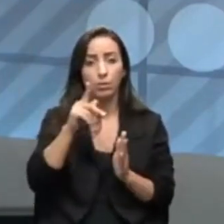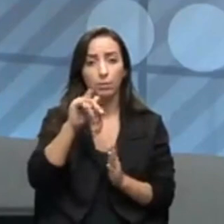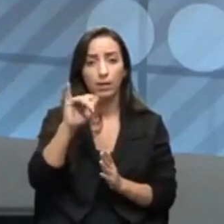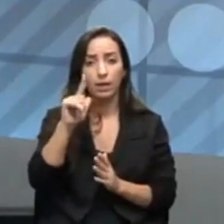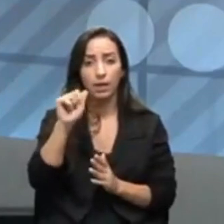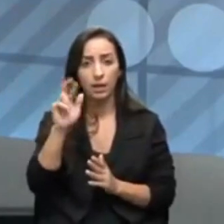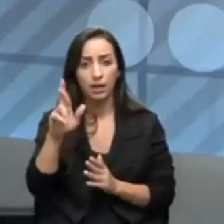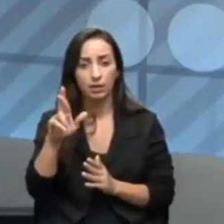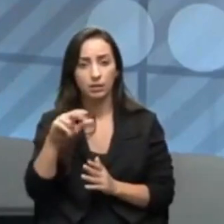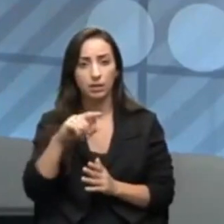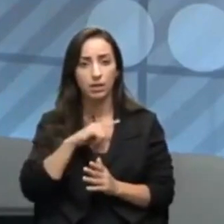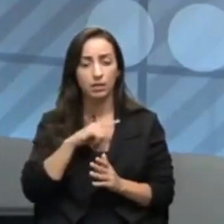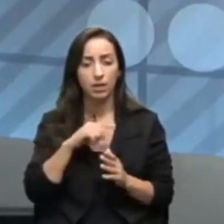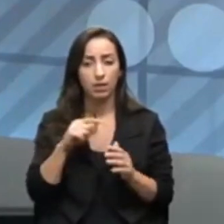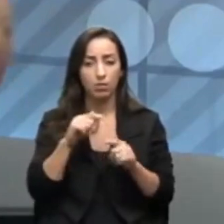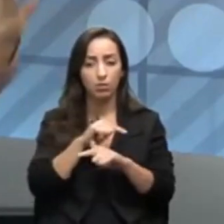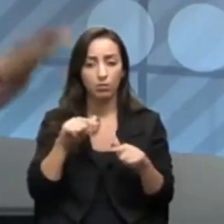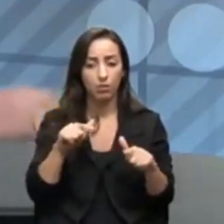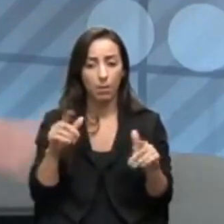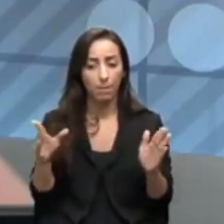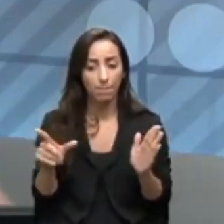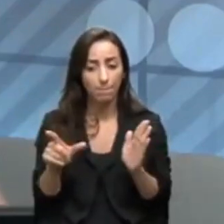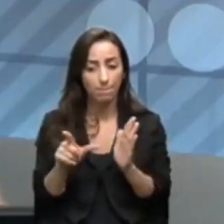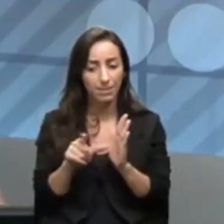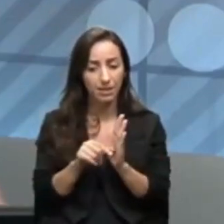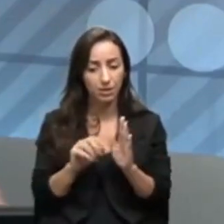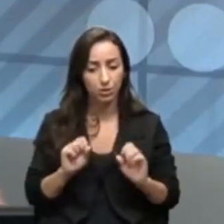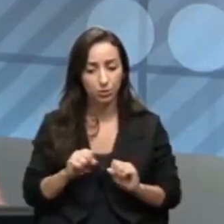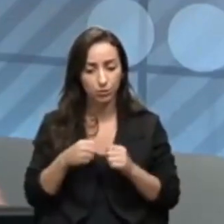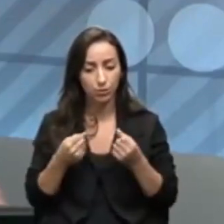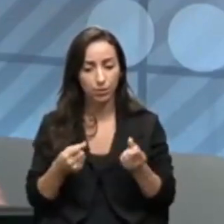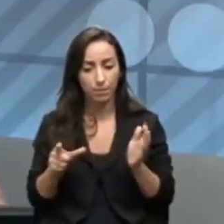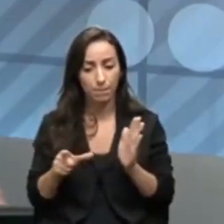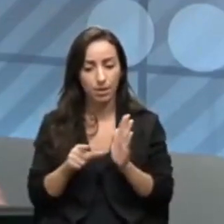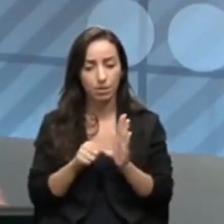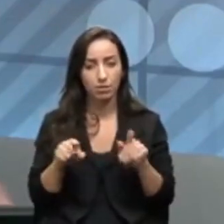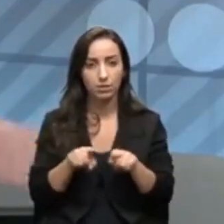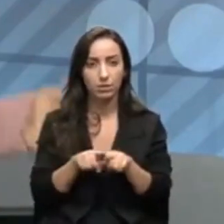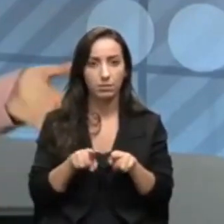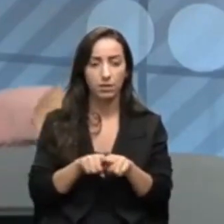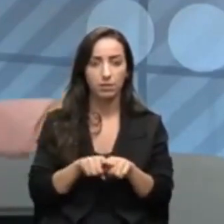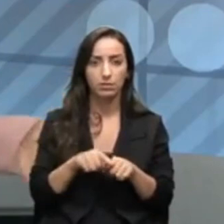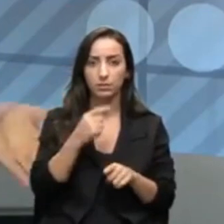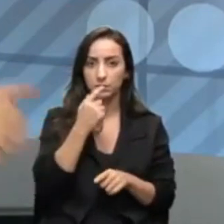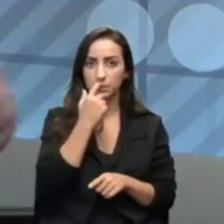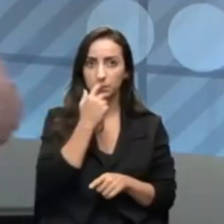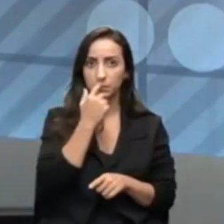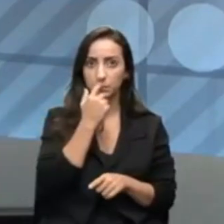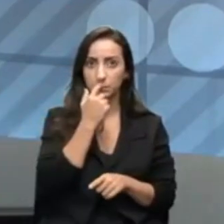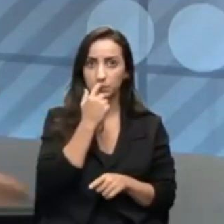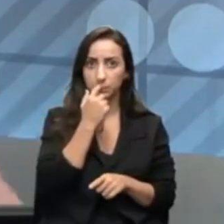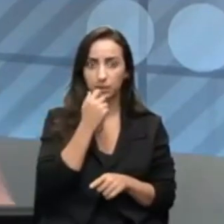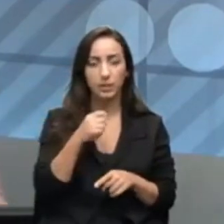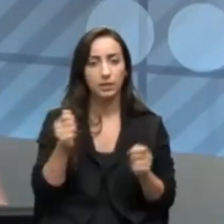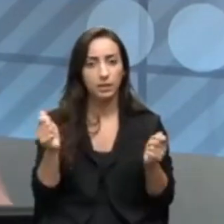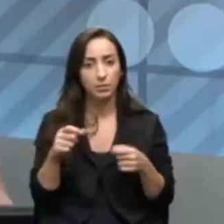e a gente vai ter um vão menor e esforços menores consequentemente. Diminui seus esforços, eu posso fazer com que essa viga passe